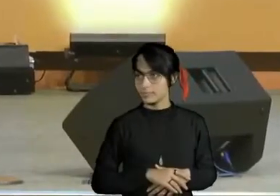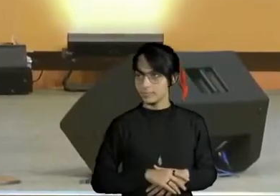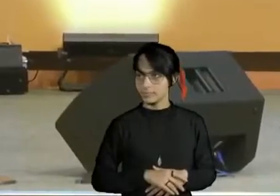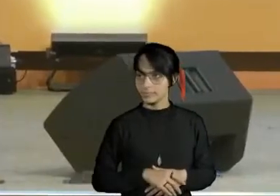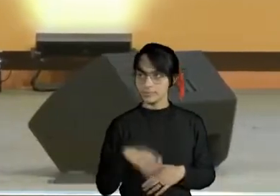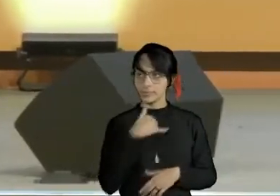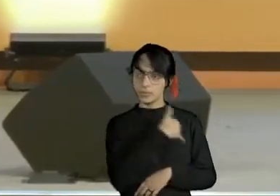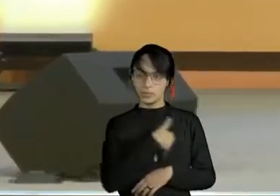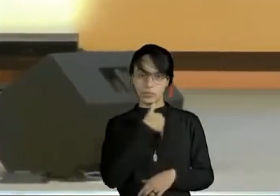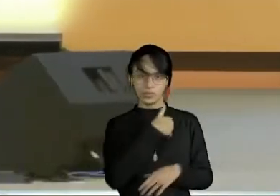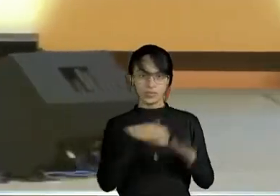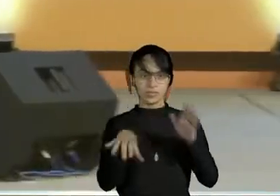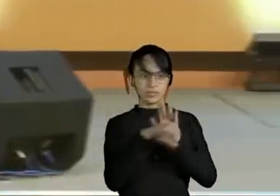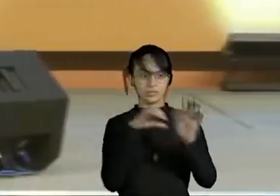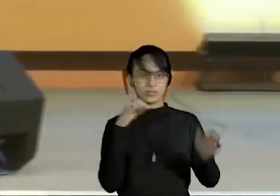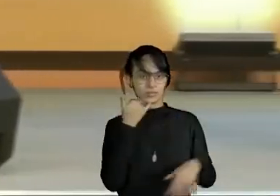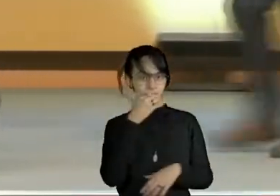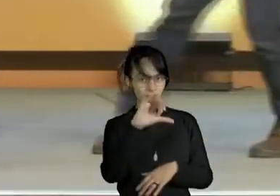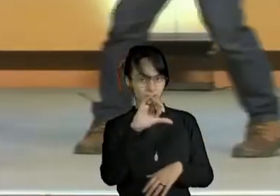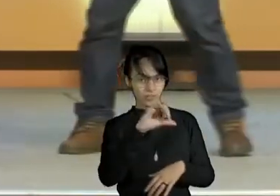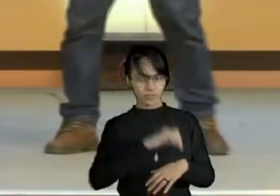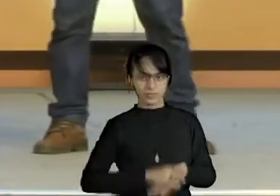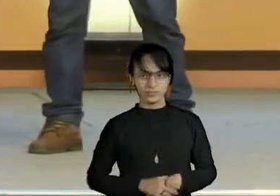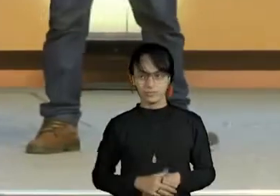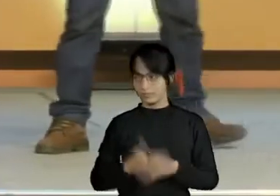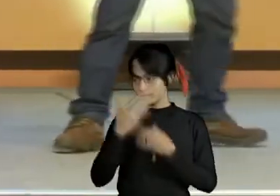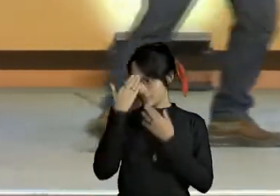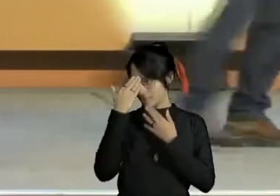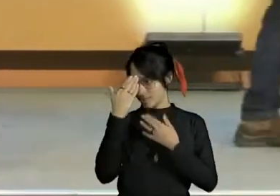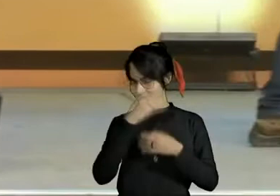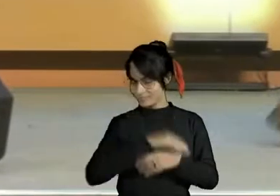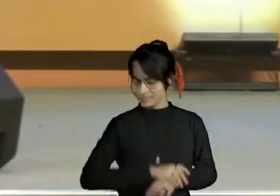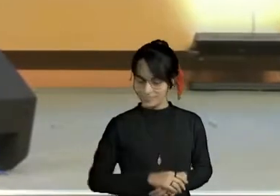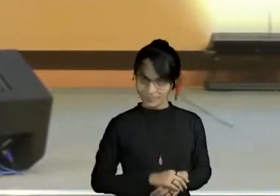João capítulo de número 19. Brigadão.